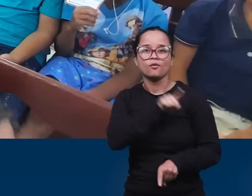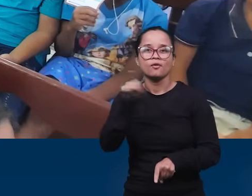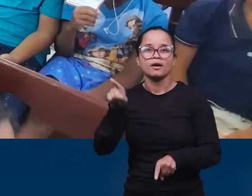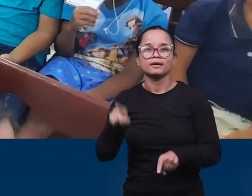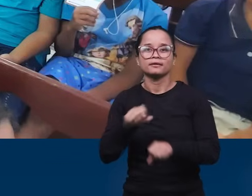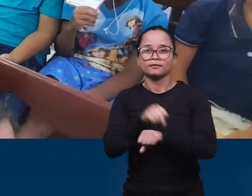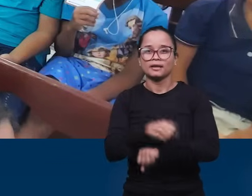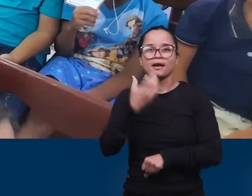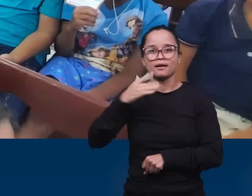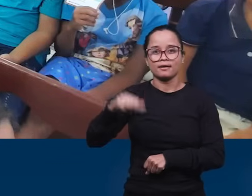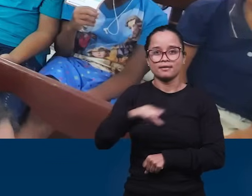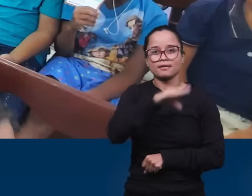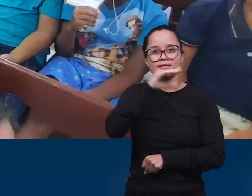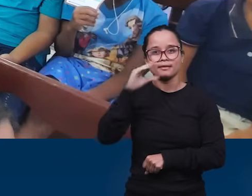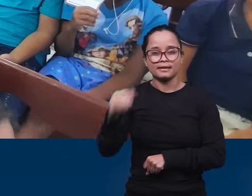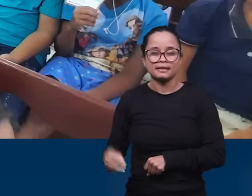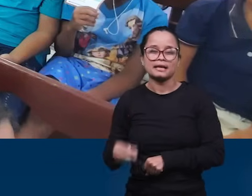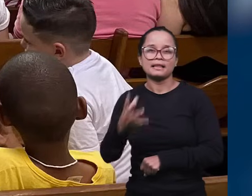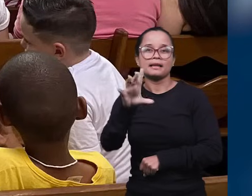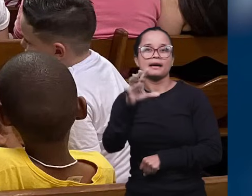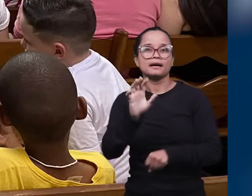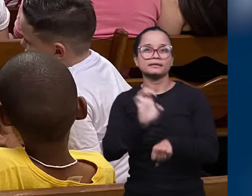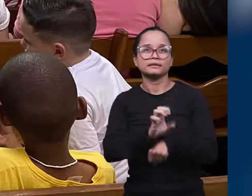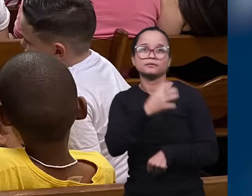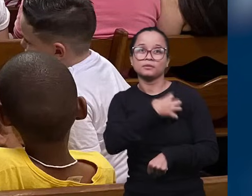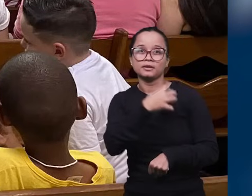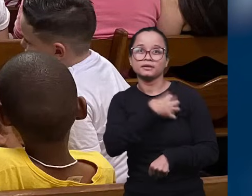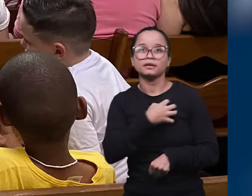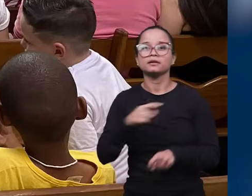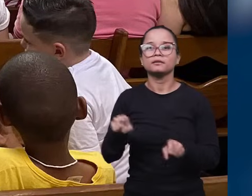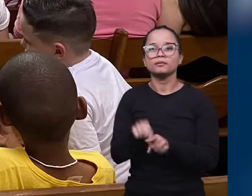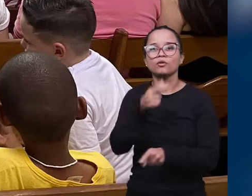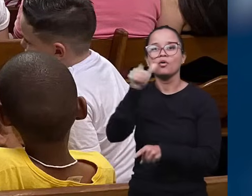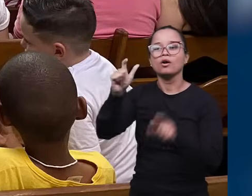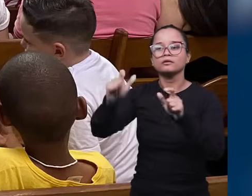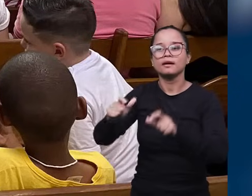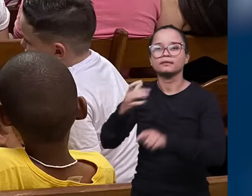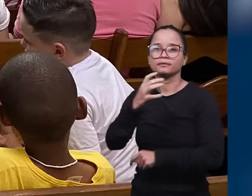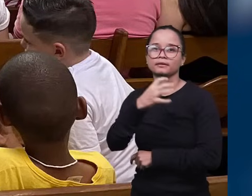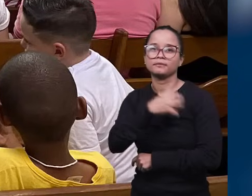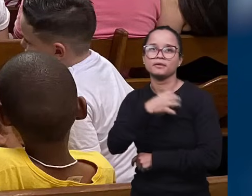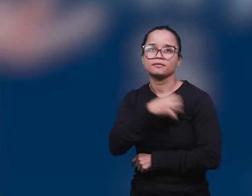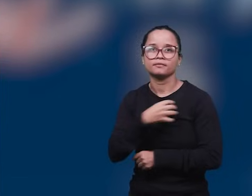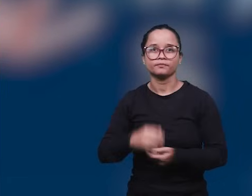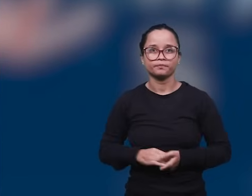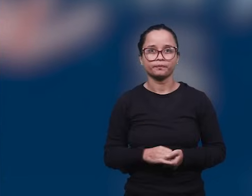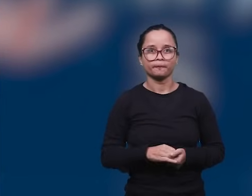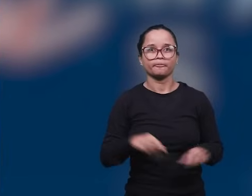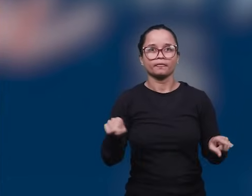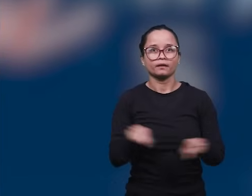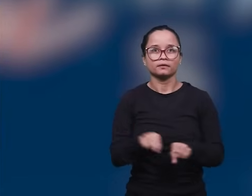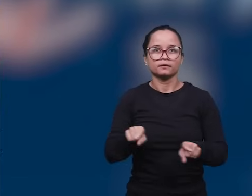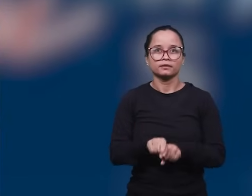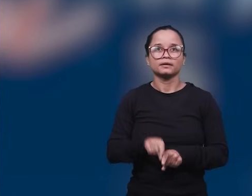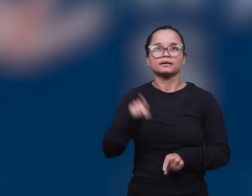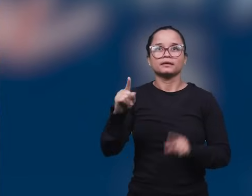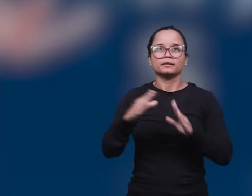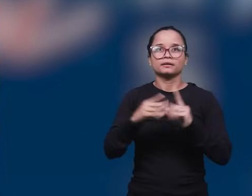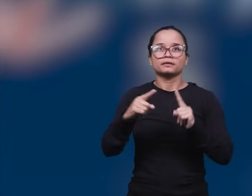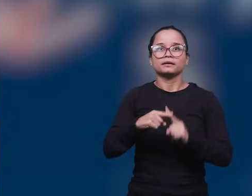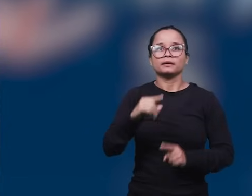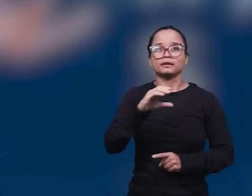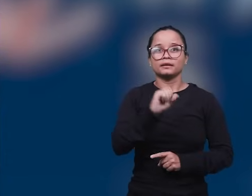extremo sul da Bahia. Um abraço aos irmãos aí da Bahia. Também Itabuna, olha os irmãos aí de Itabuna. A Igreja de Itapuá,